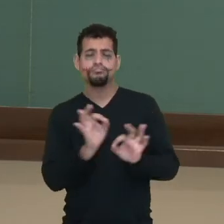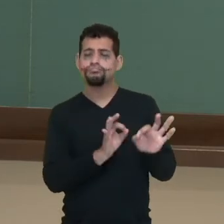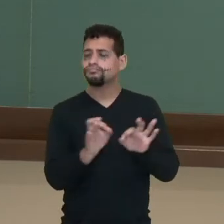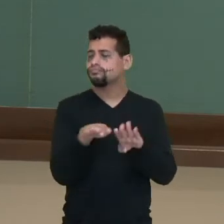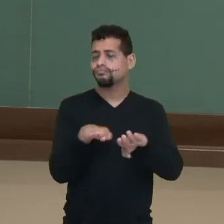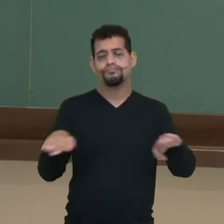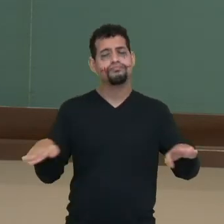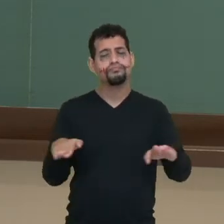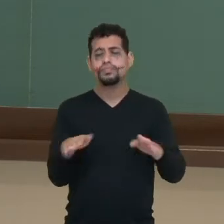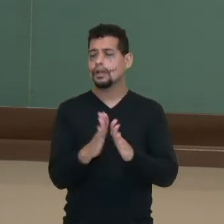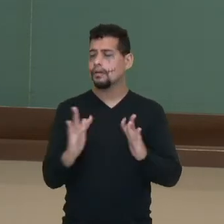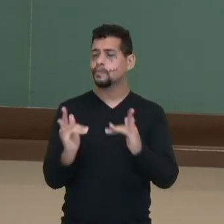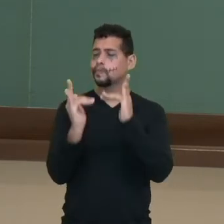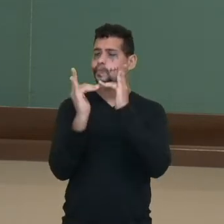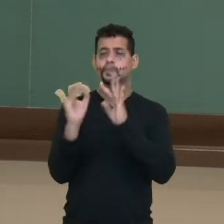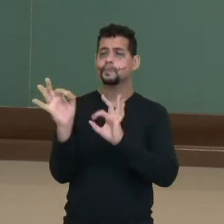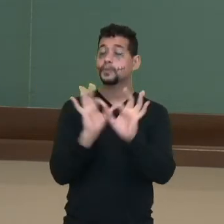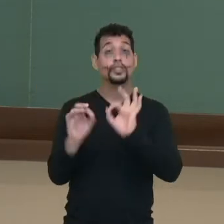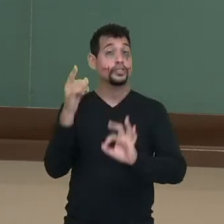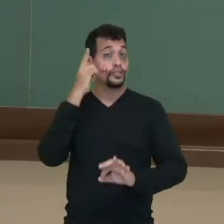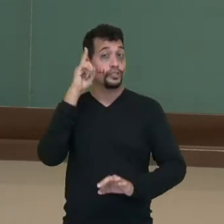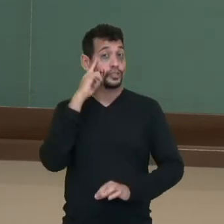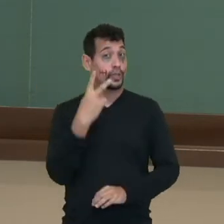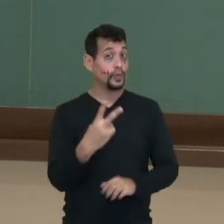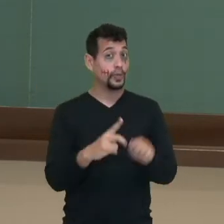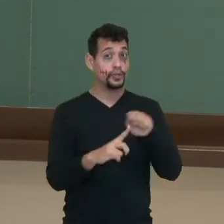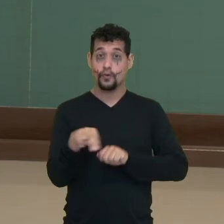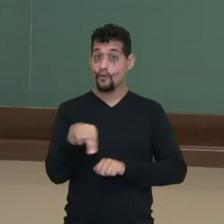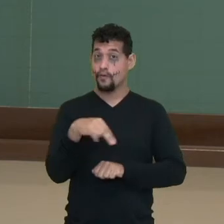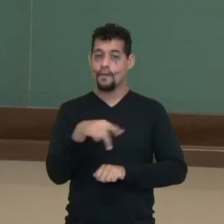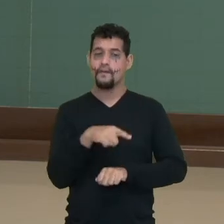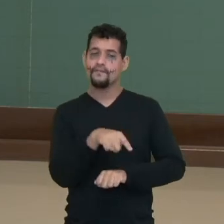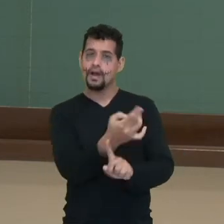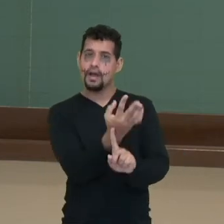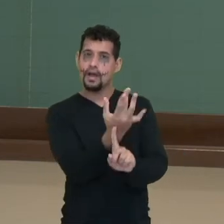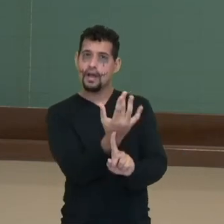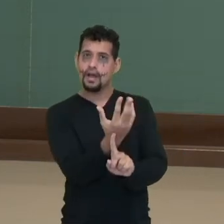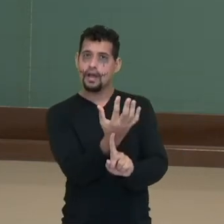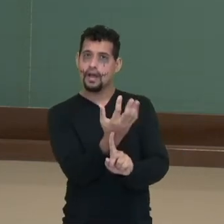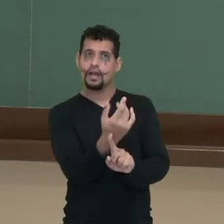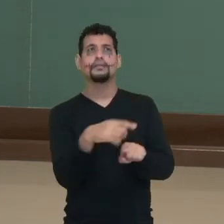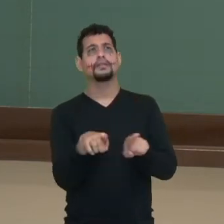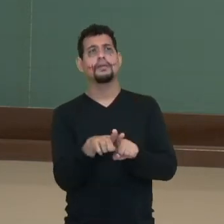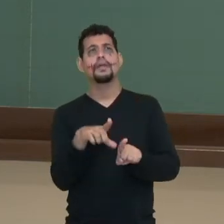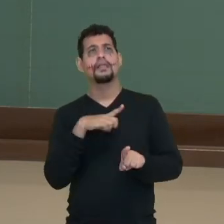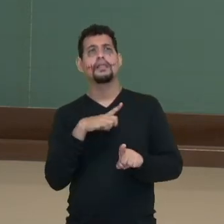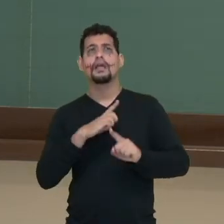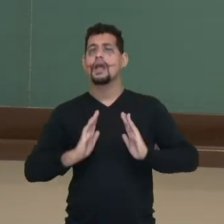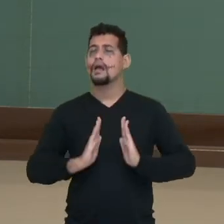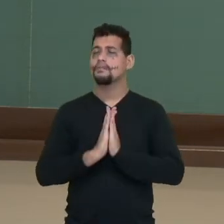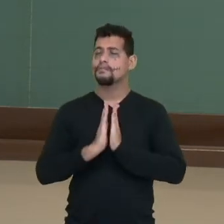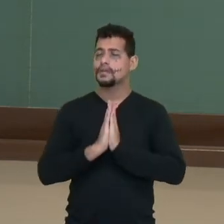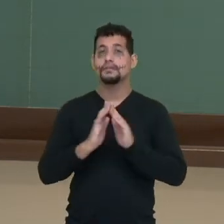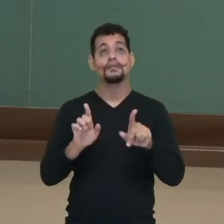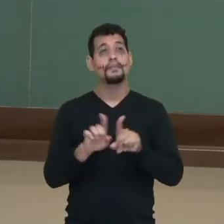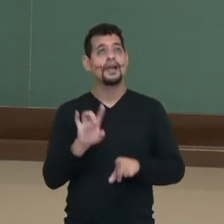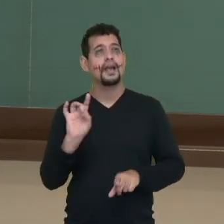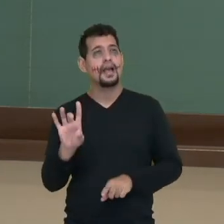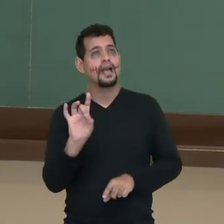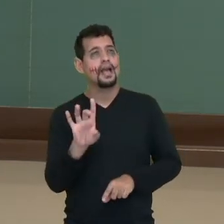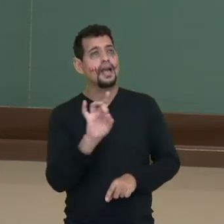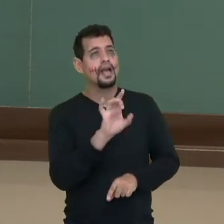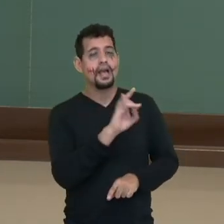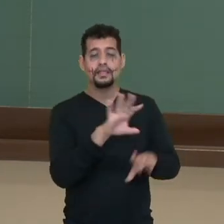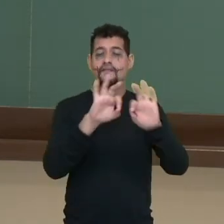sua família, e no dia 2 vão todos acender uma vela, tem a missa. Cada